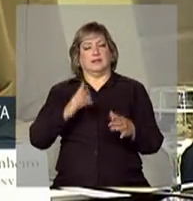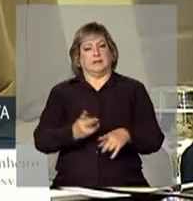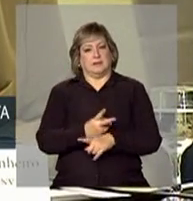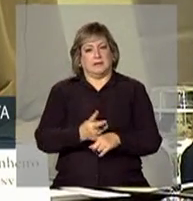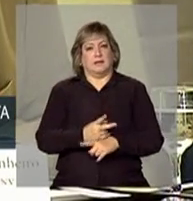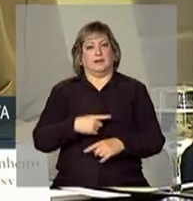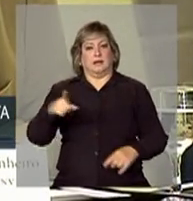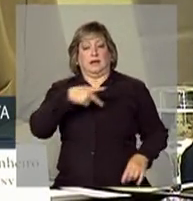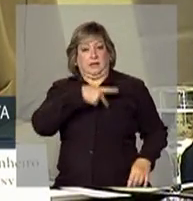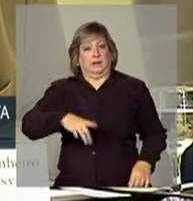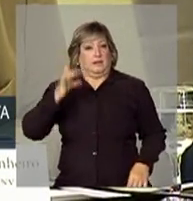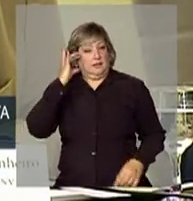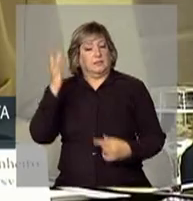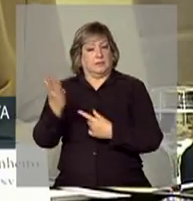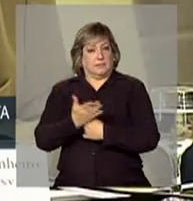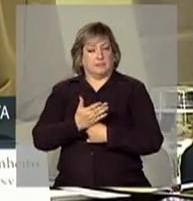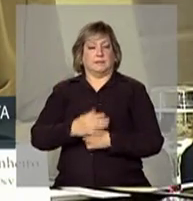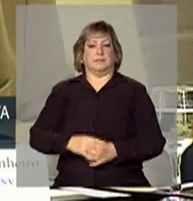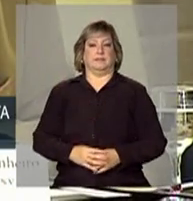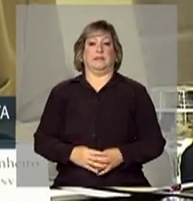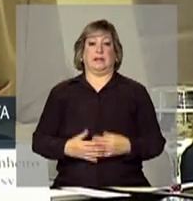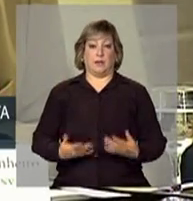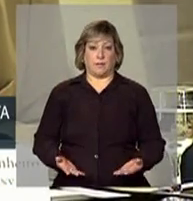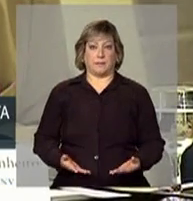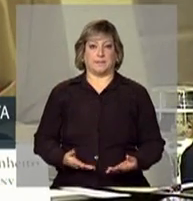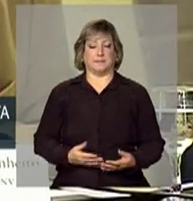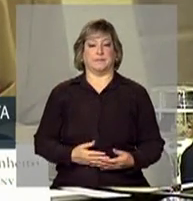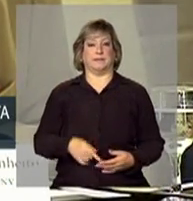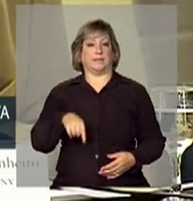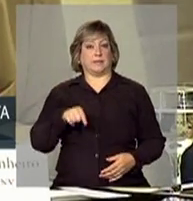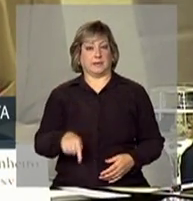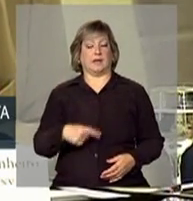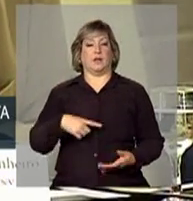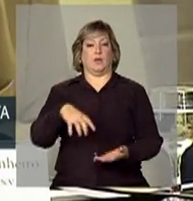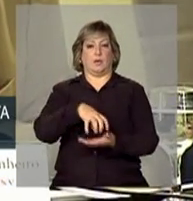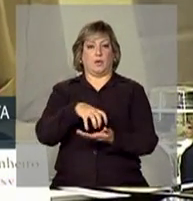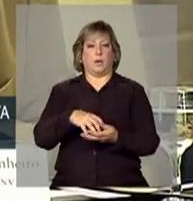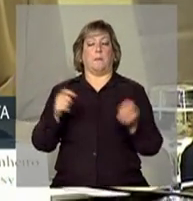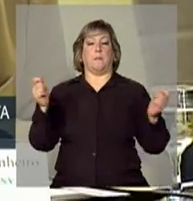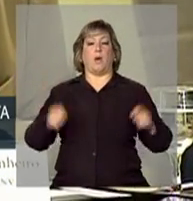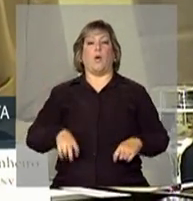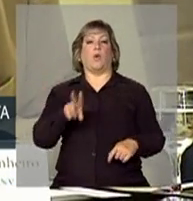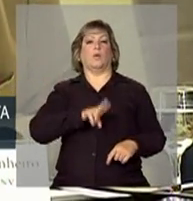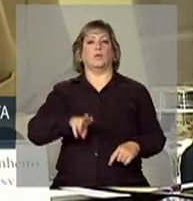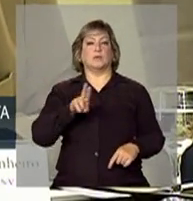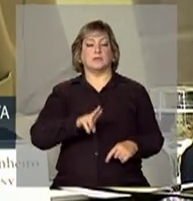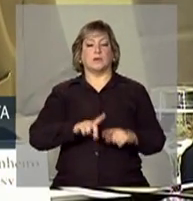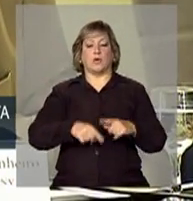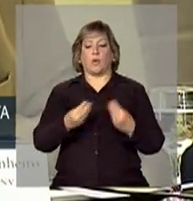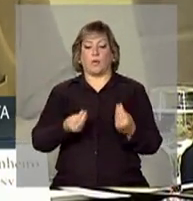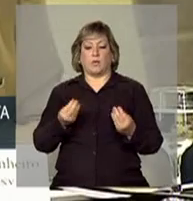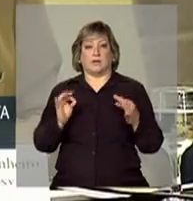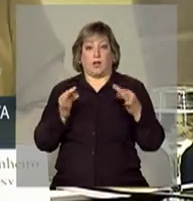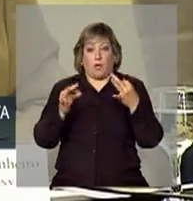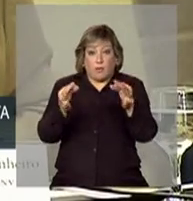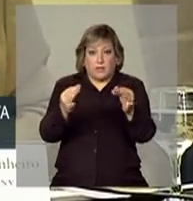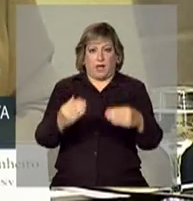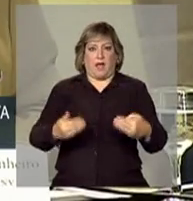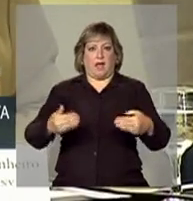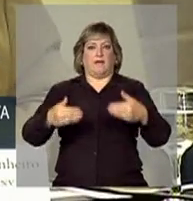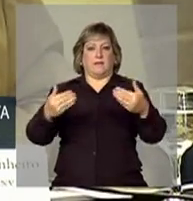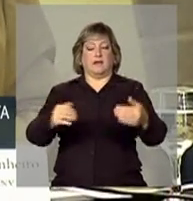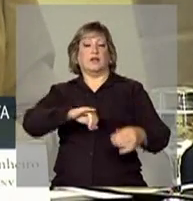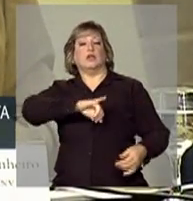presidenta Dilma Rousseff. Então, é fundamental para a comissão possa utilizar ferramentas avançadas de extração digital do conhecimento. Então, em